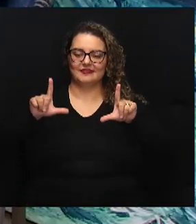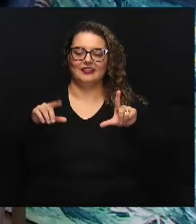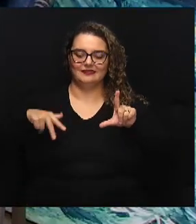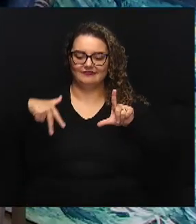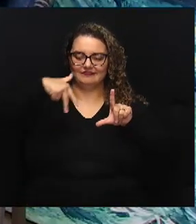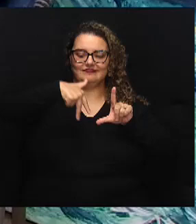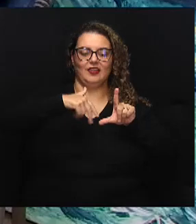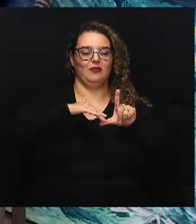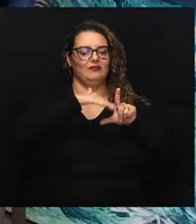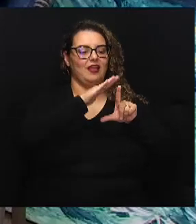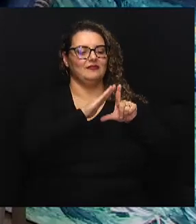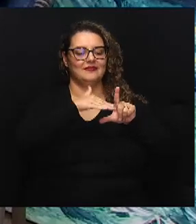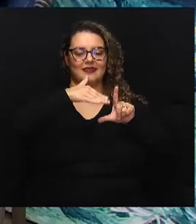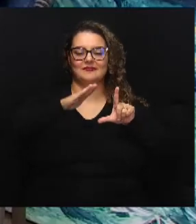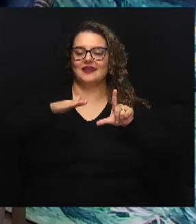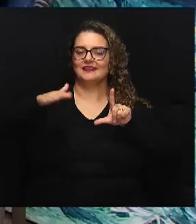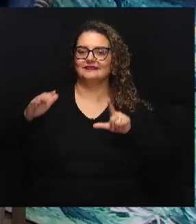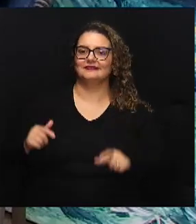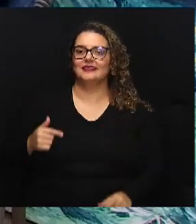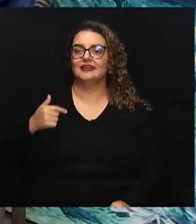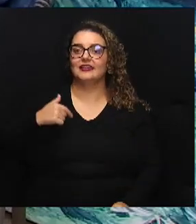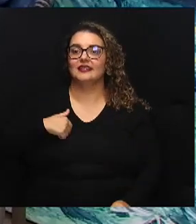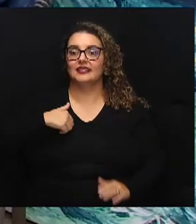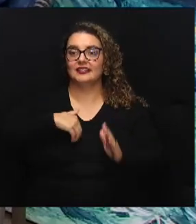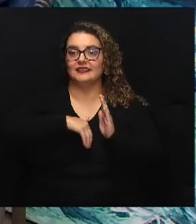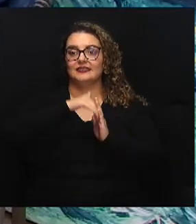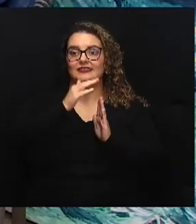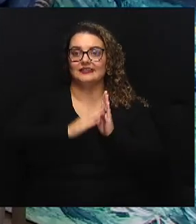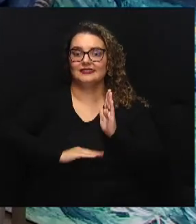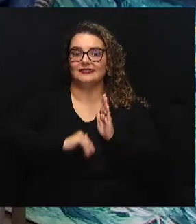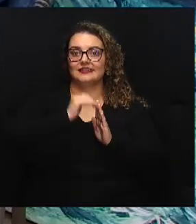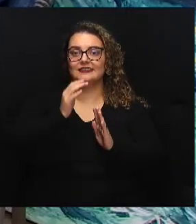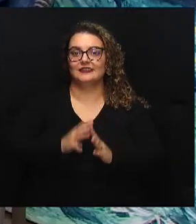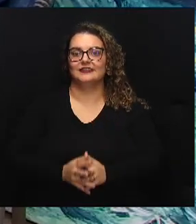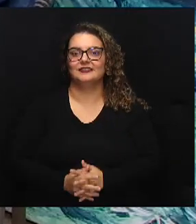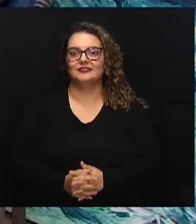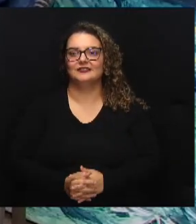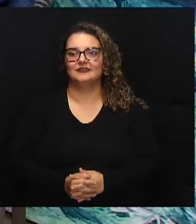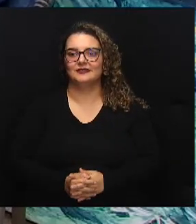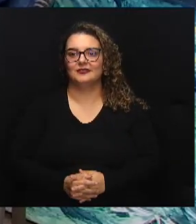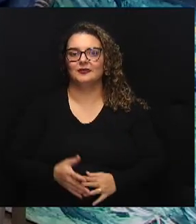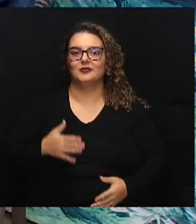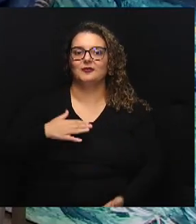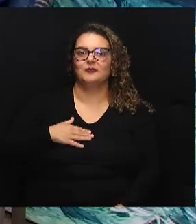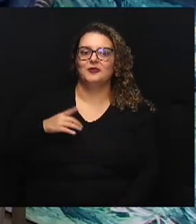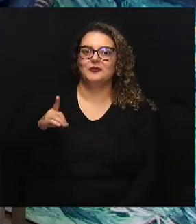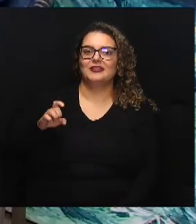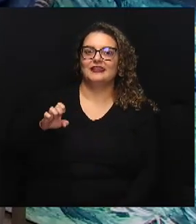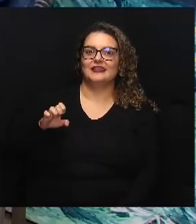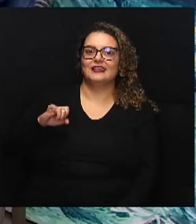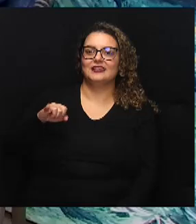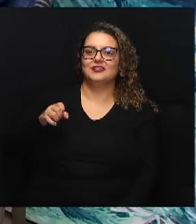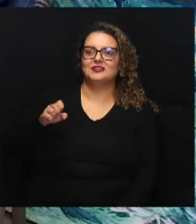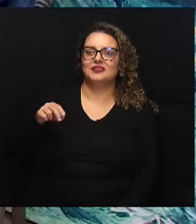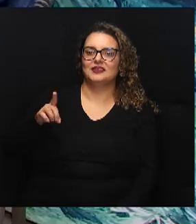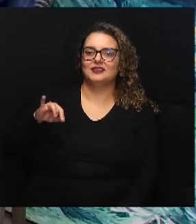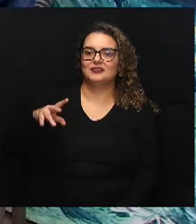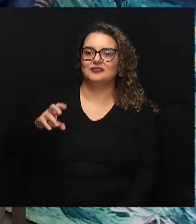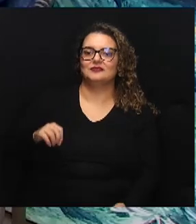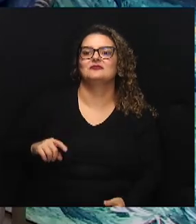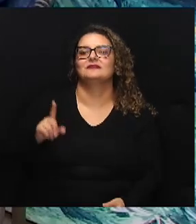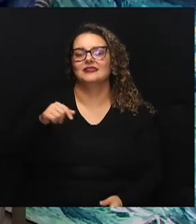Eu pinto. O meu desjejum é a pintura. Eu